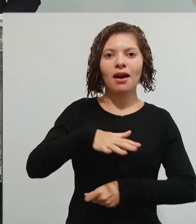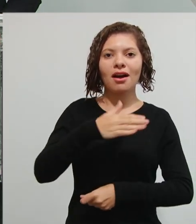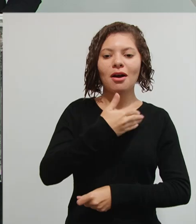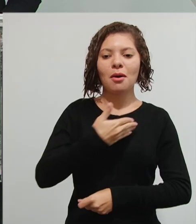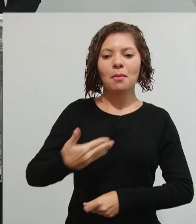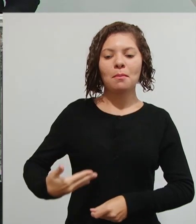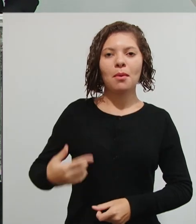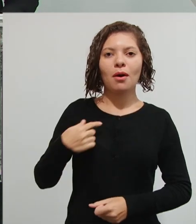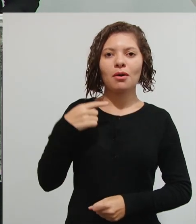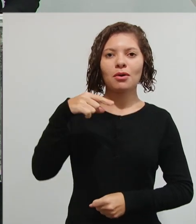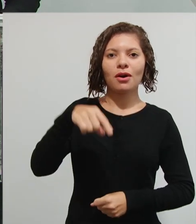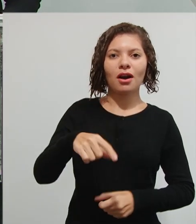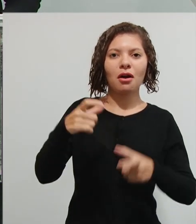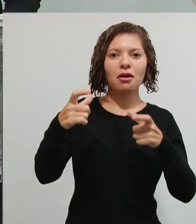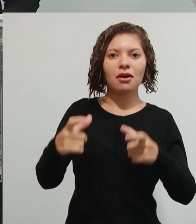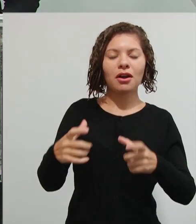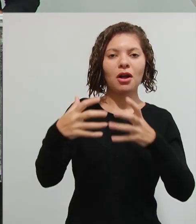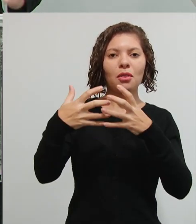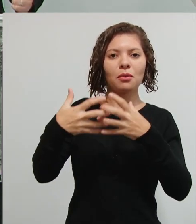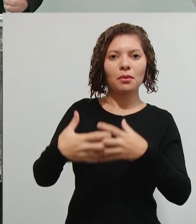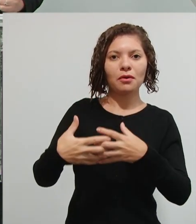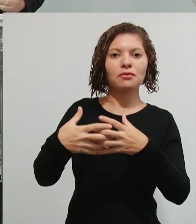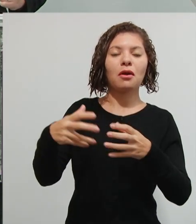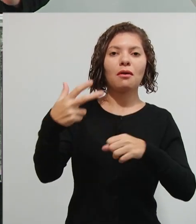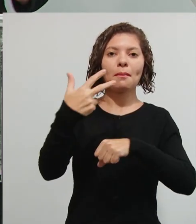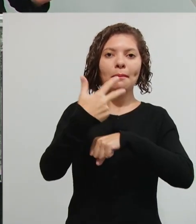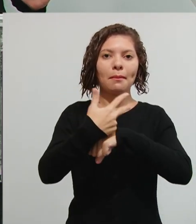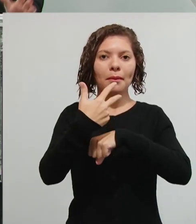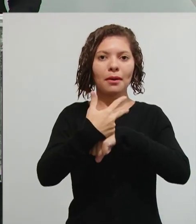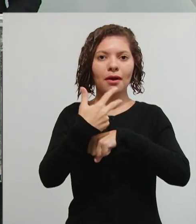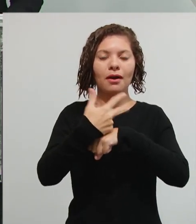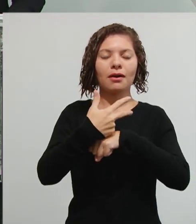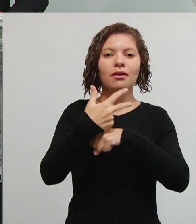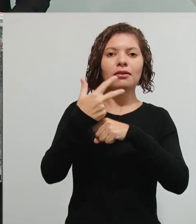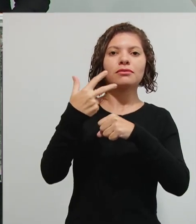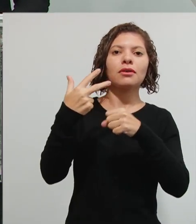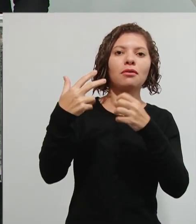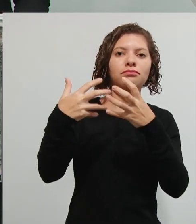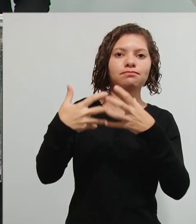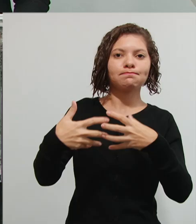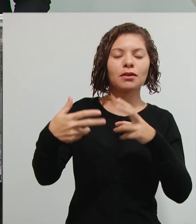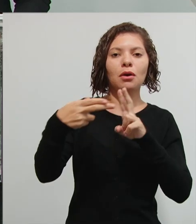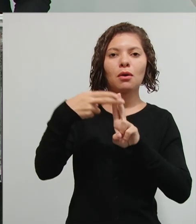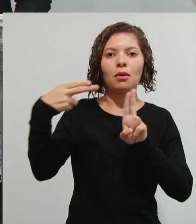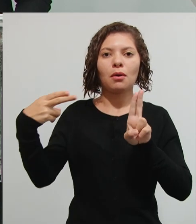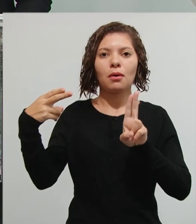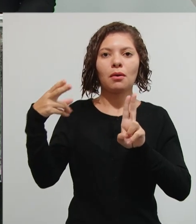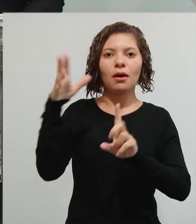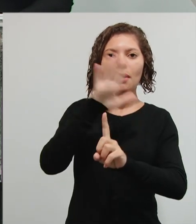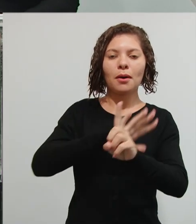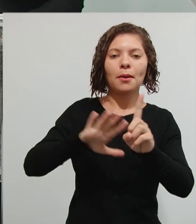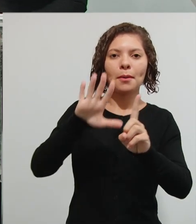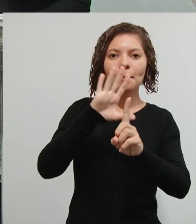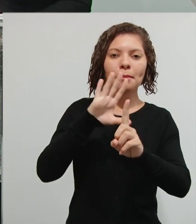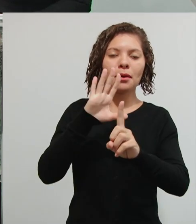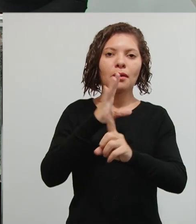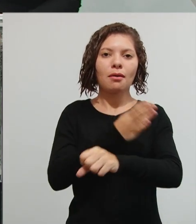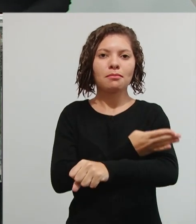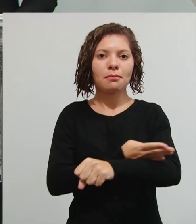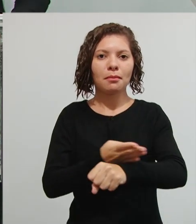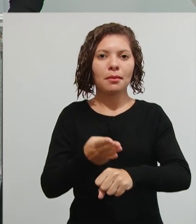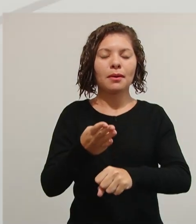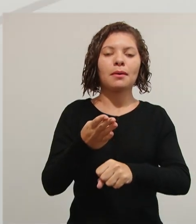IFRO, no campus Porto Velho, Zona Norte. Atrás de mim tem uma tela branca e uma tela interativa. Vamos agora para a minha